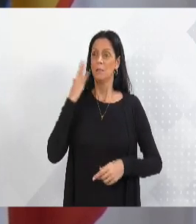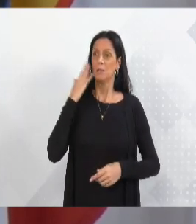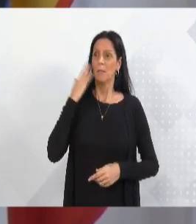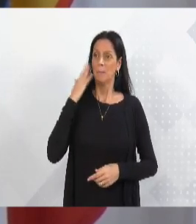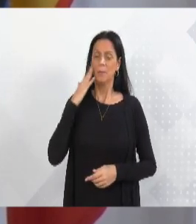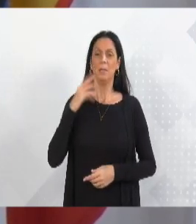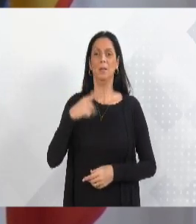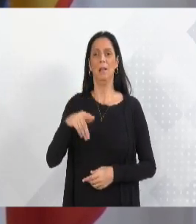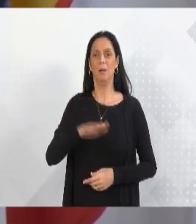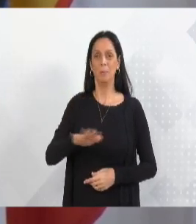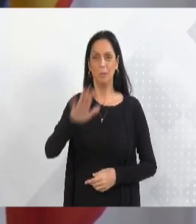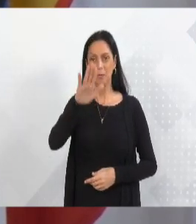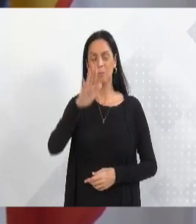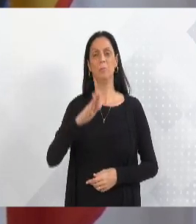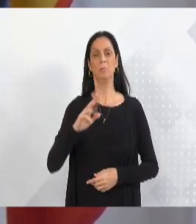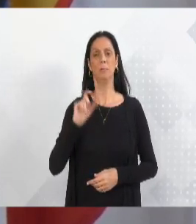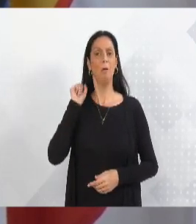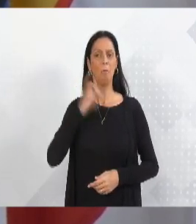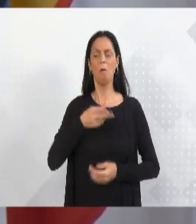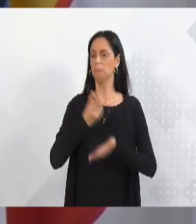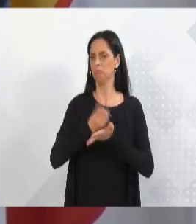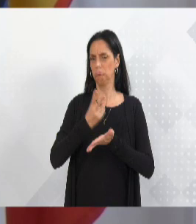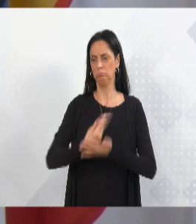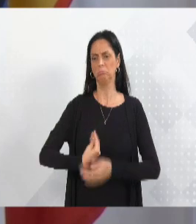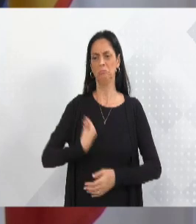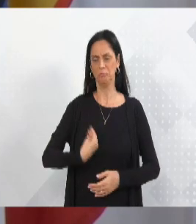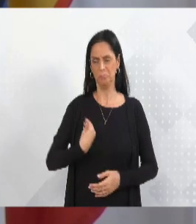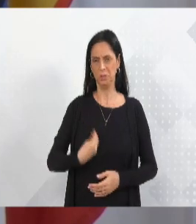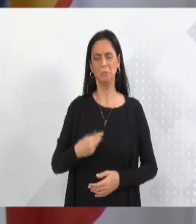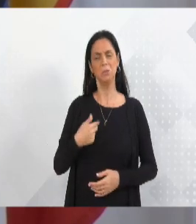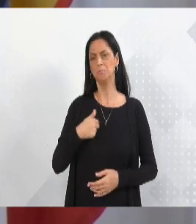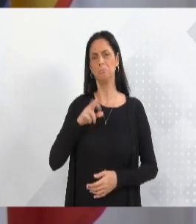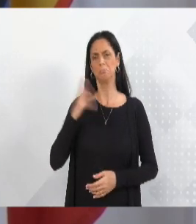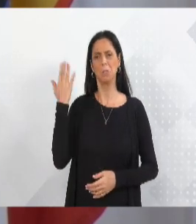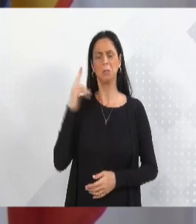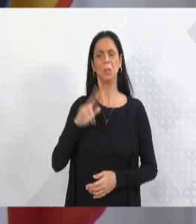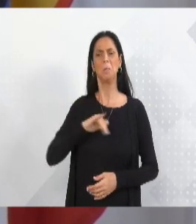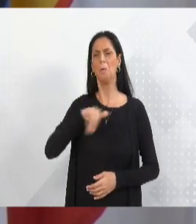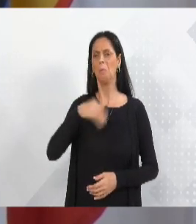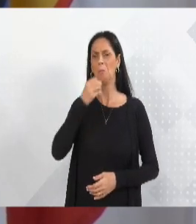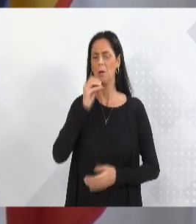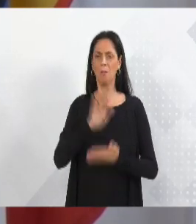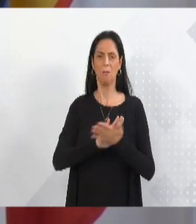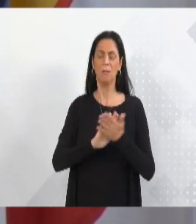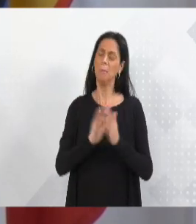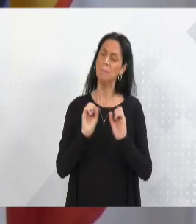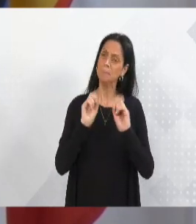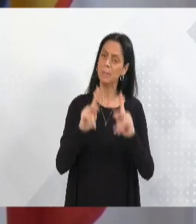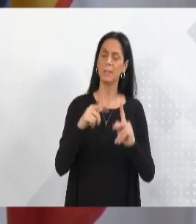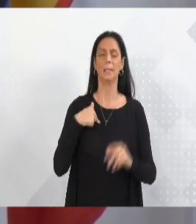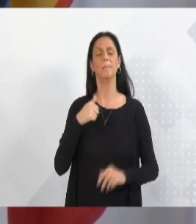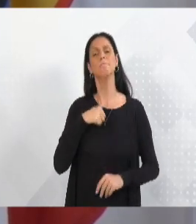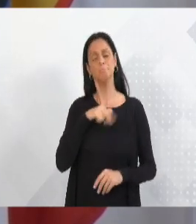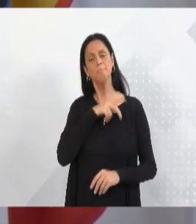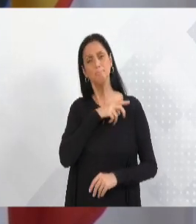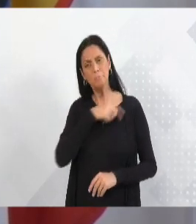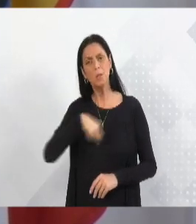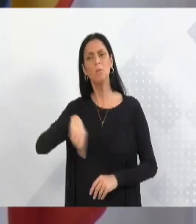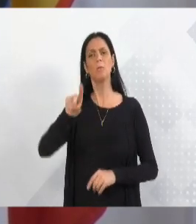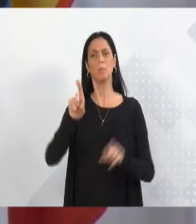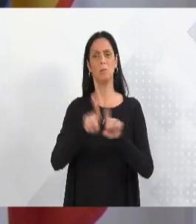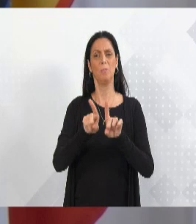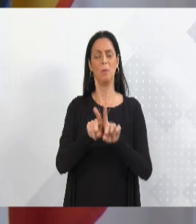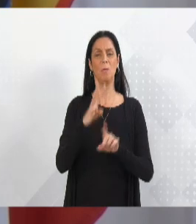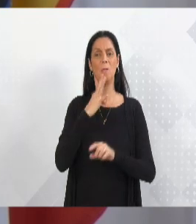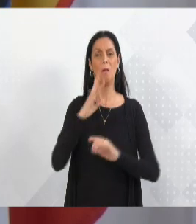no Progresso, o vereador Maurício sempre atuante naquela região, eu nunca tive a oportunidade lá e, por fim, fui lá fazer uma volta lá